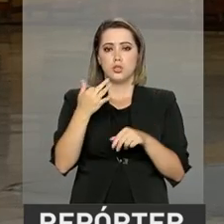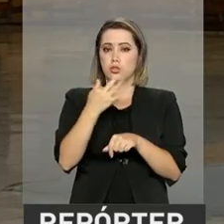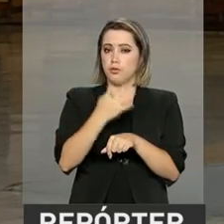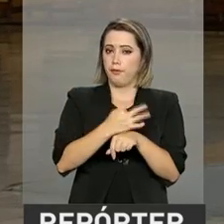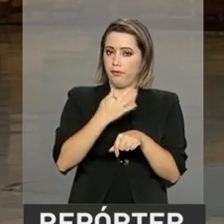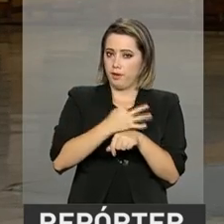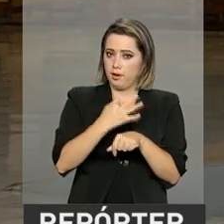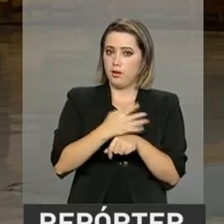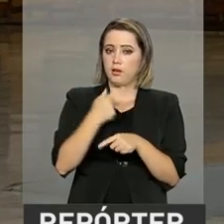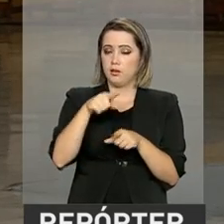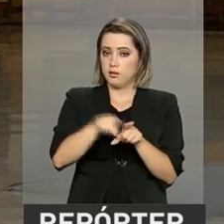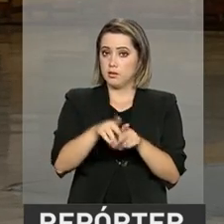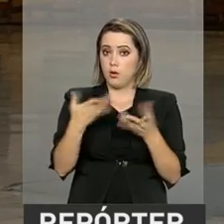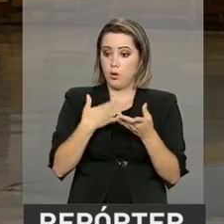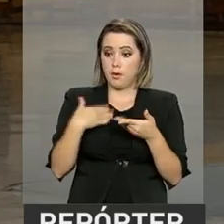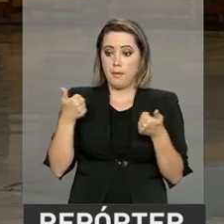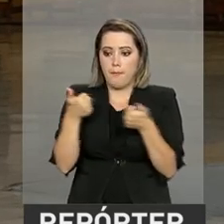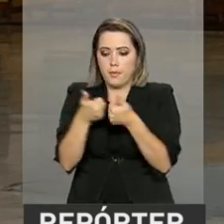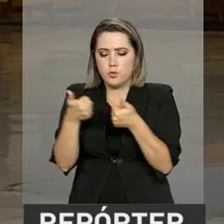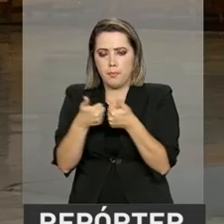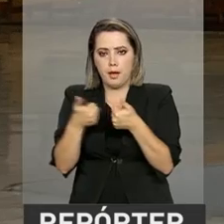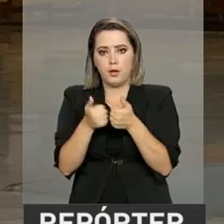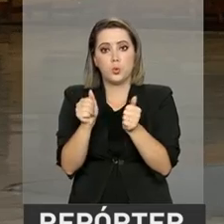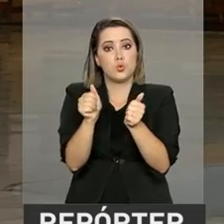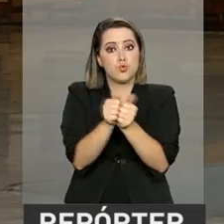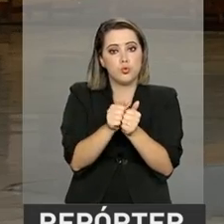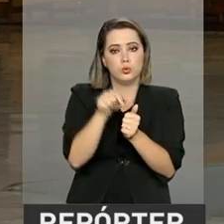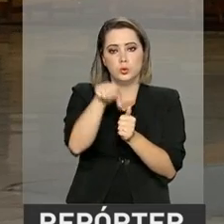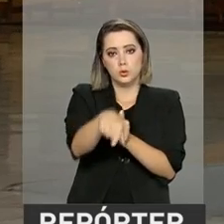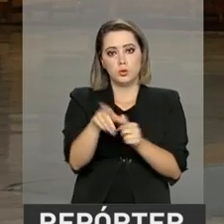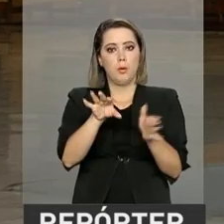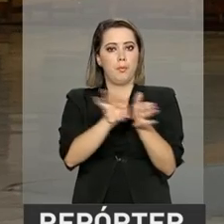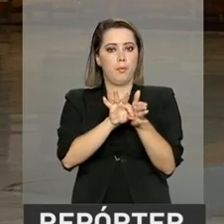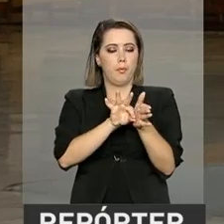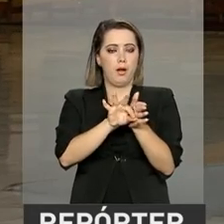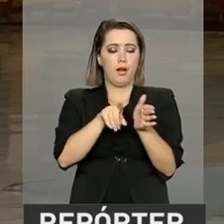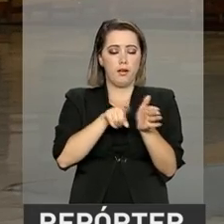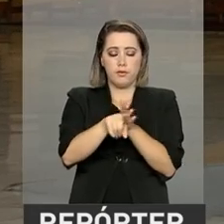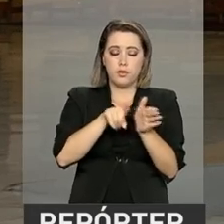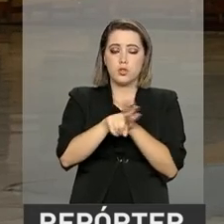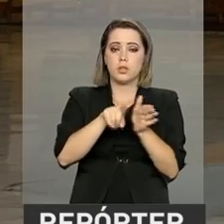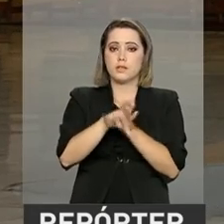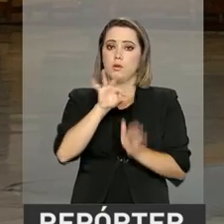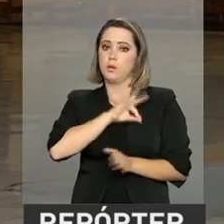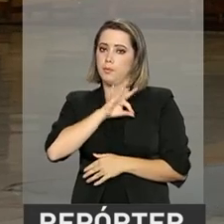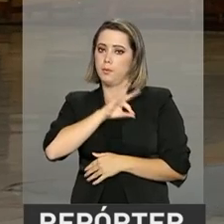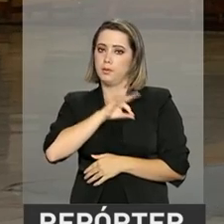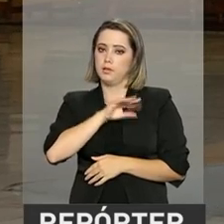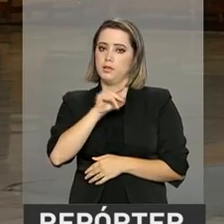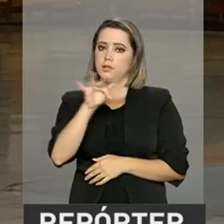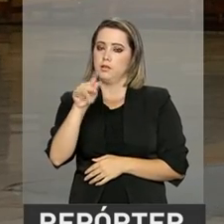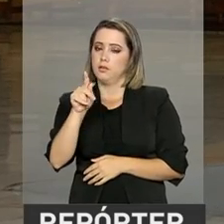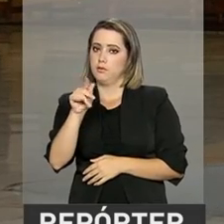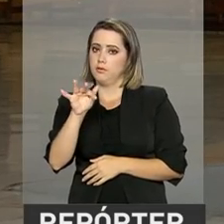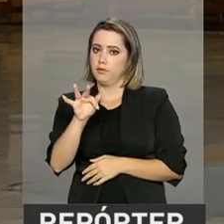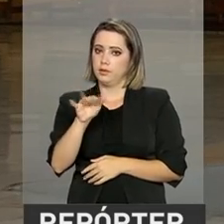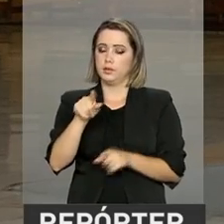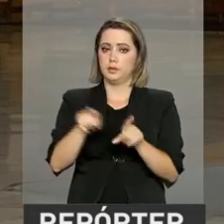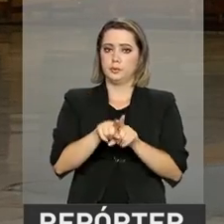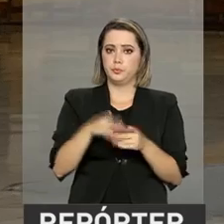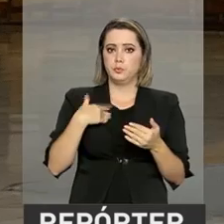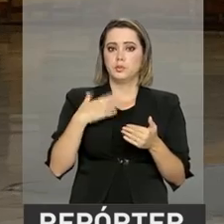foram tomadas pelo Ministro como o afastamento imediato dos envolvidos e abertura de procedimentos